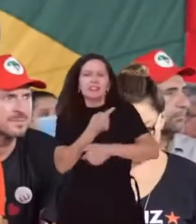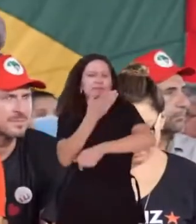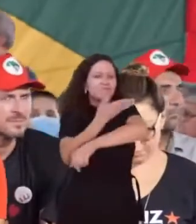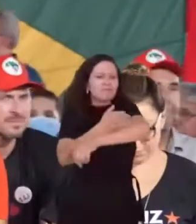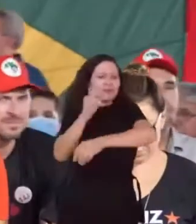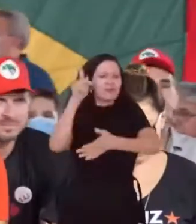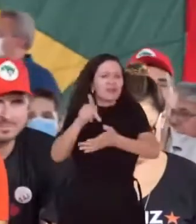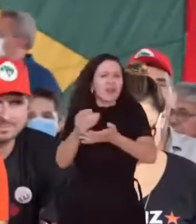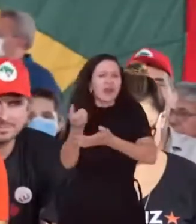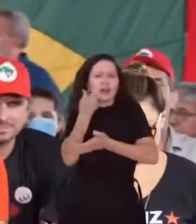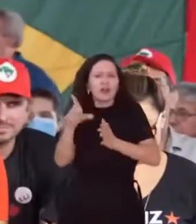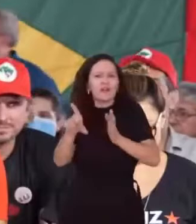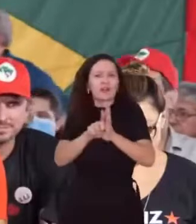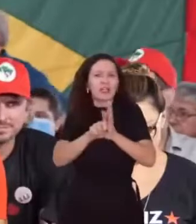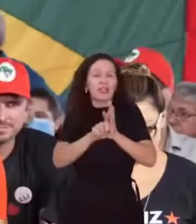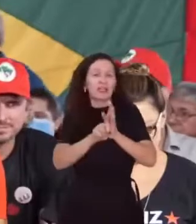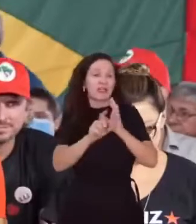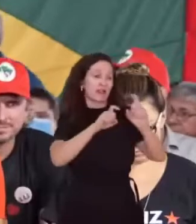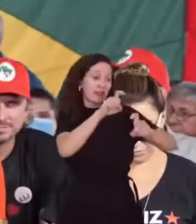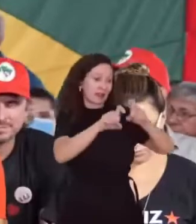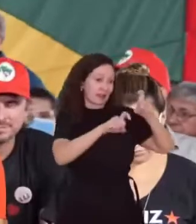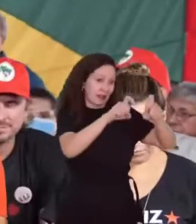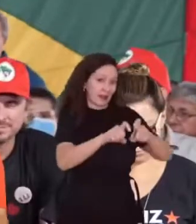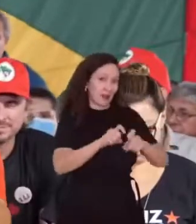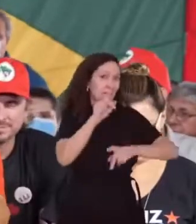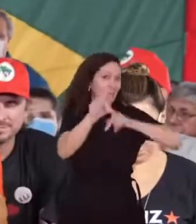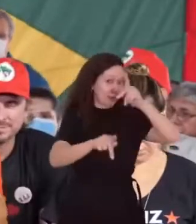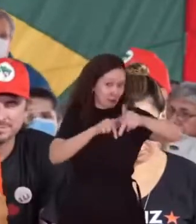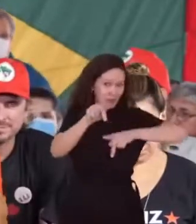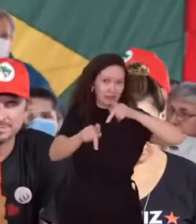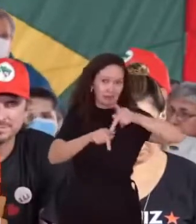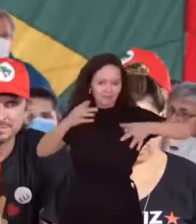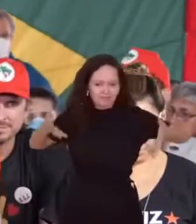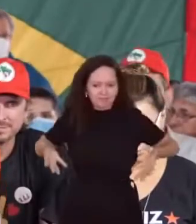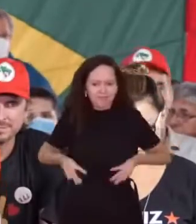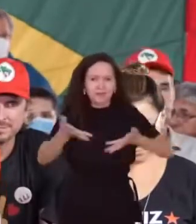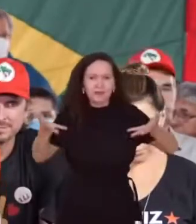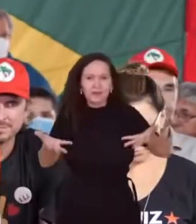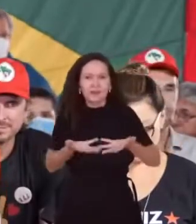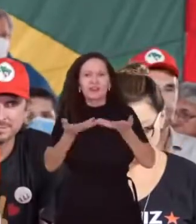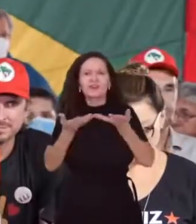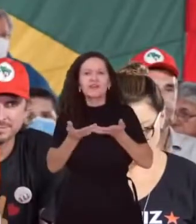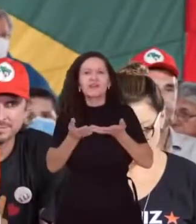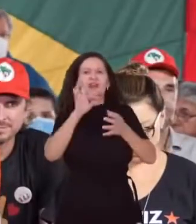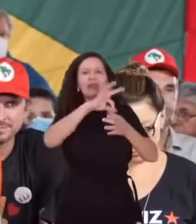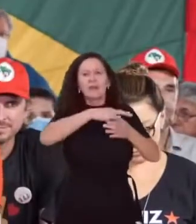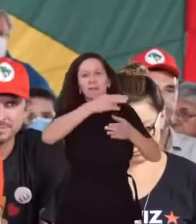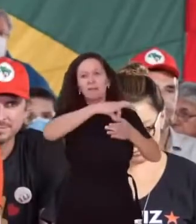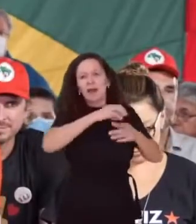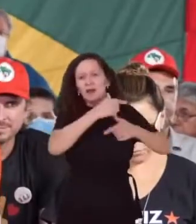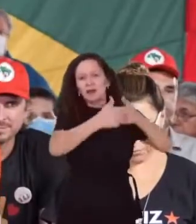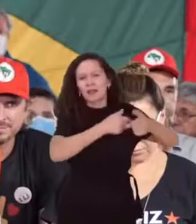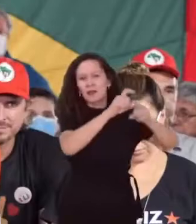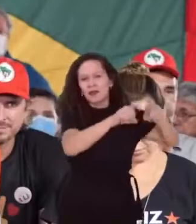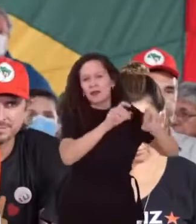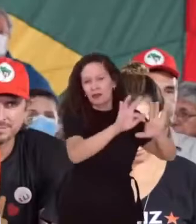popular e que incentive a agricultura familiar. Reforma agrária